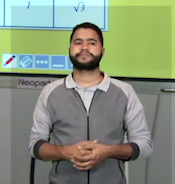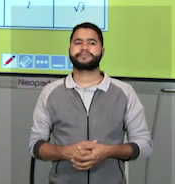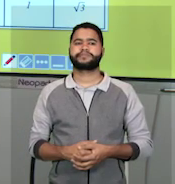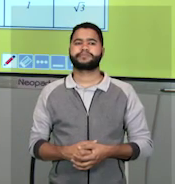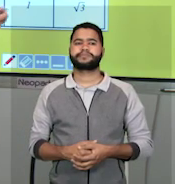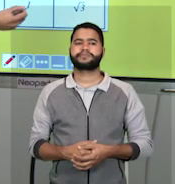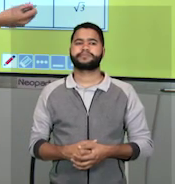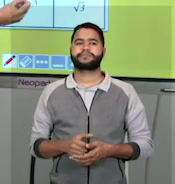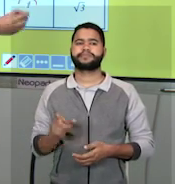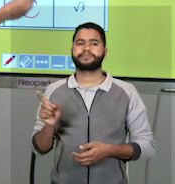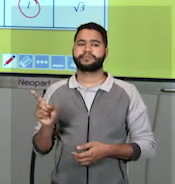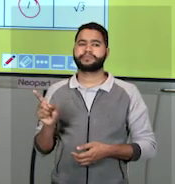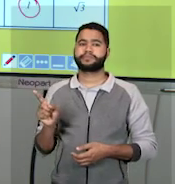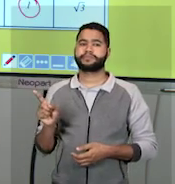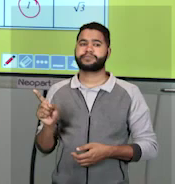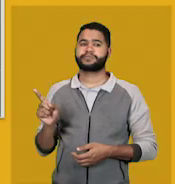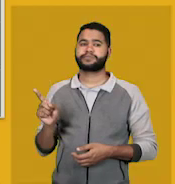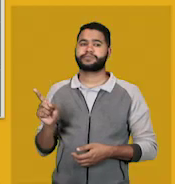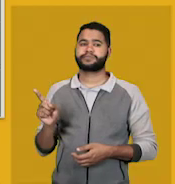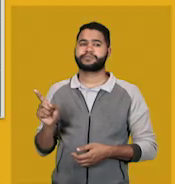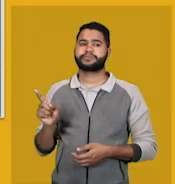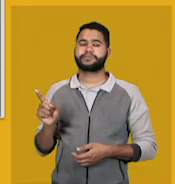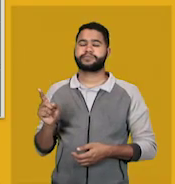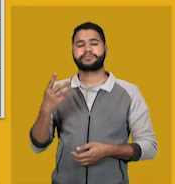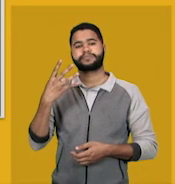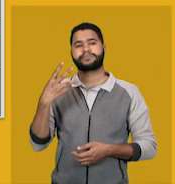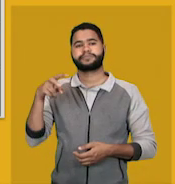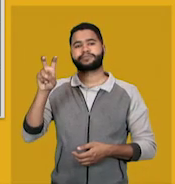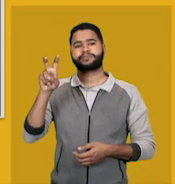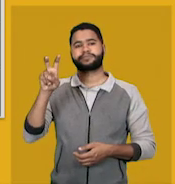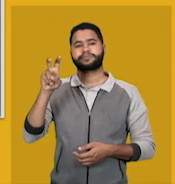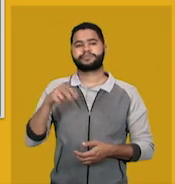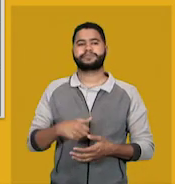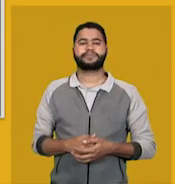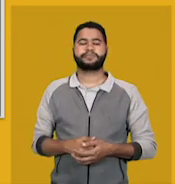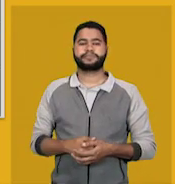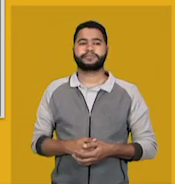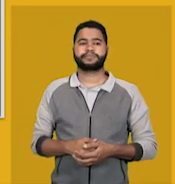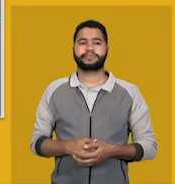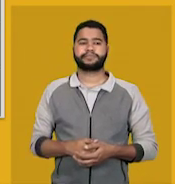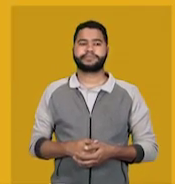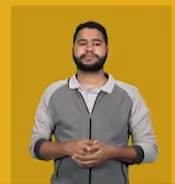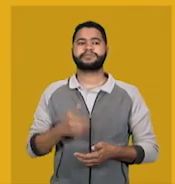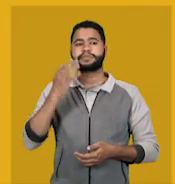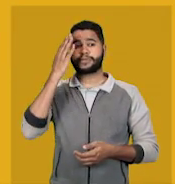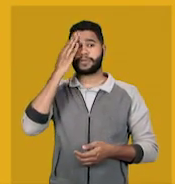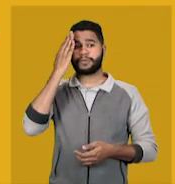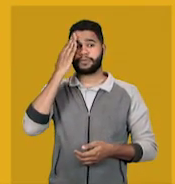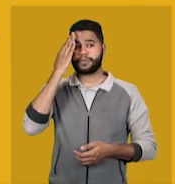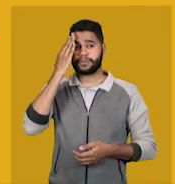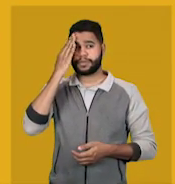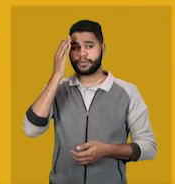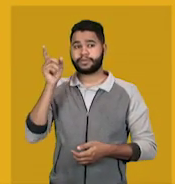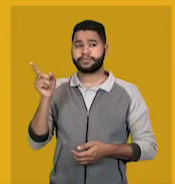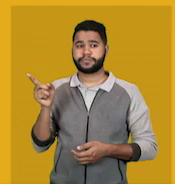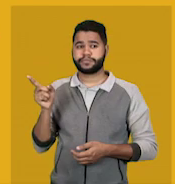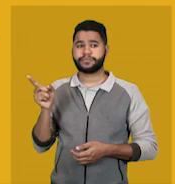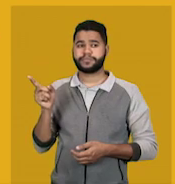Olha ela aqui, ó. Tangente de 45 graus é igual a 1. Então eu sei que aquele ângulo